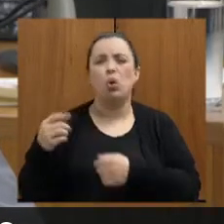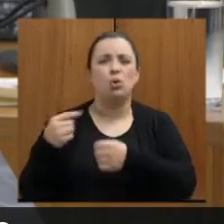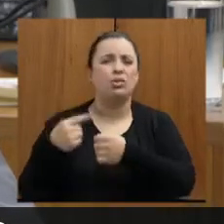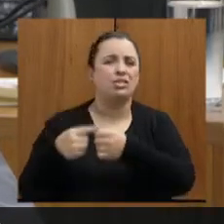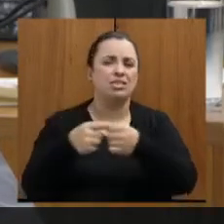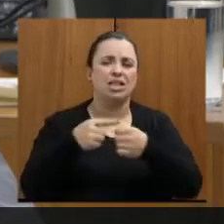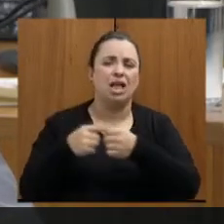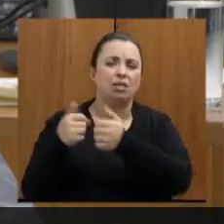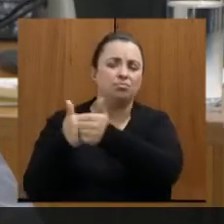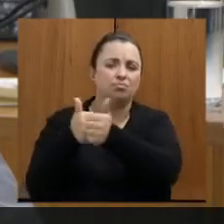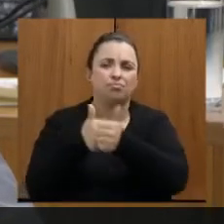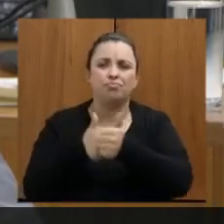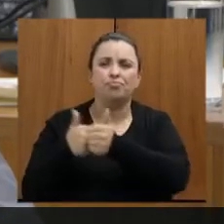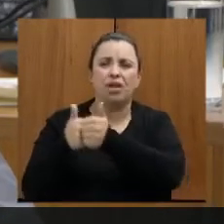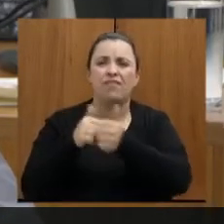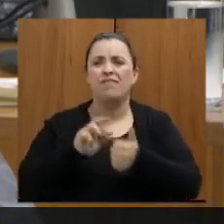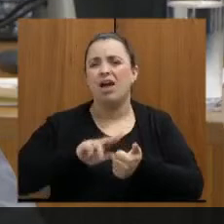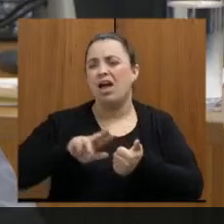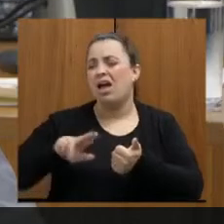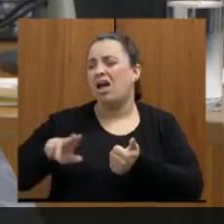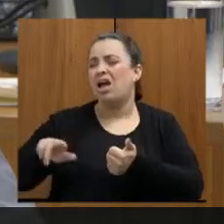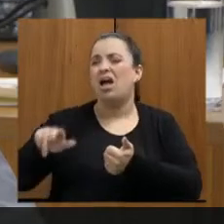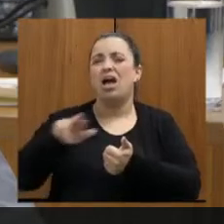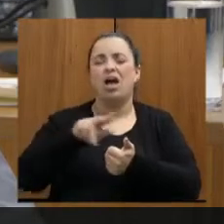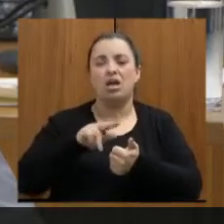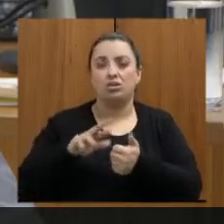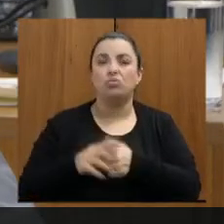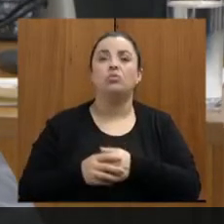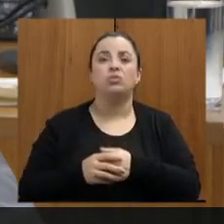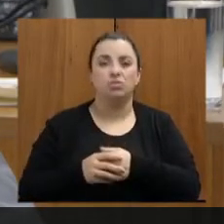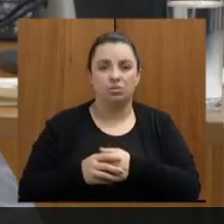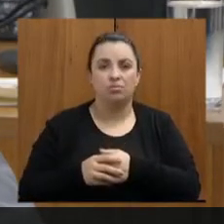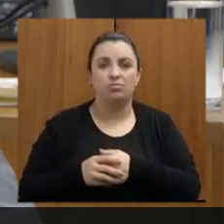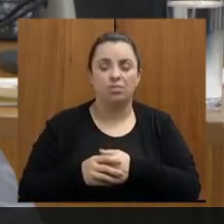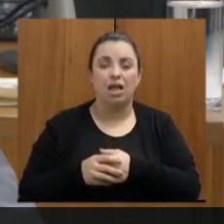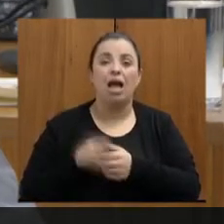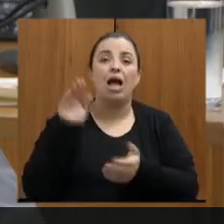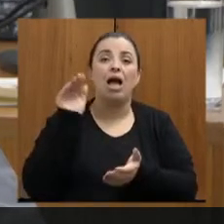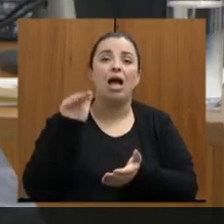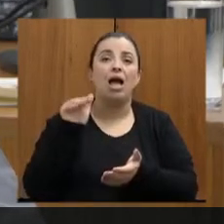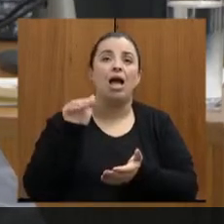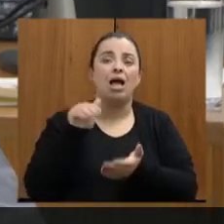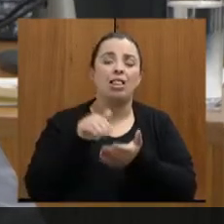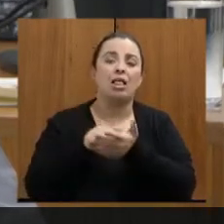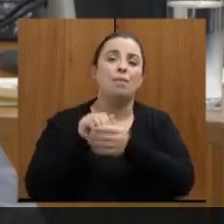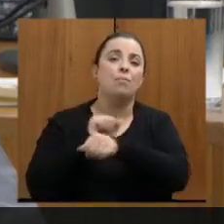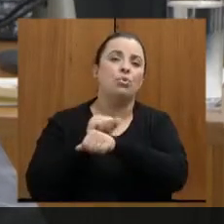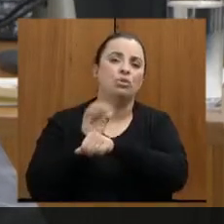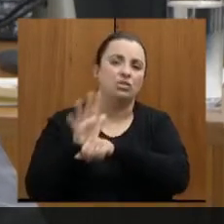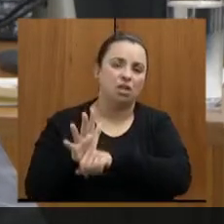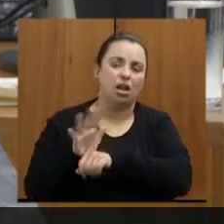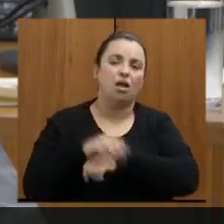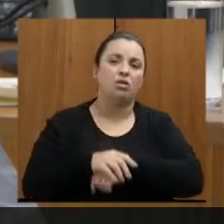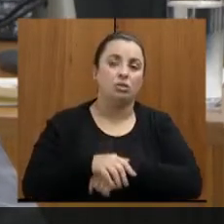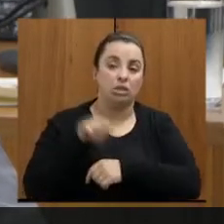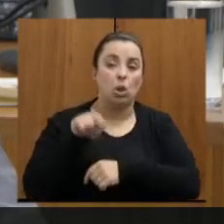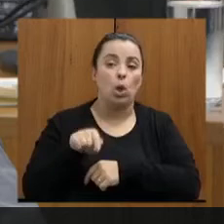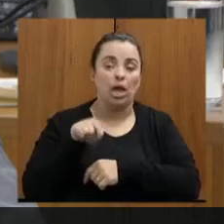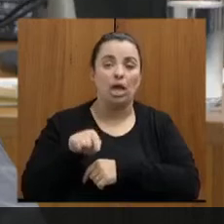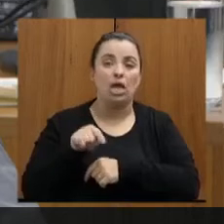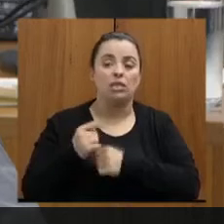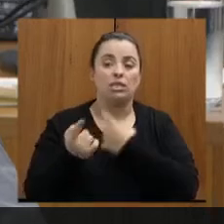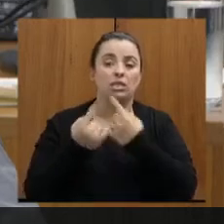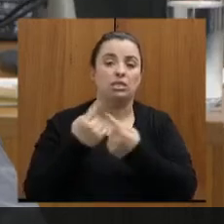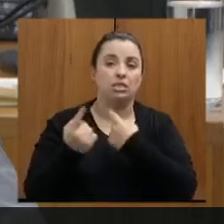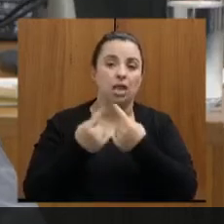Joaquim Felício jenaval Bocaiuva enfim chegando na nossa Montes Claros então é pedir